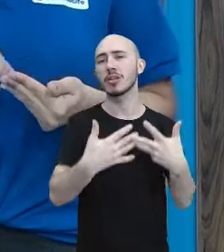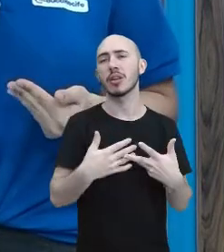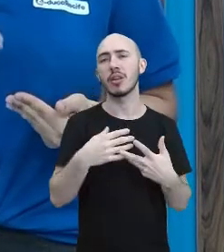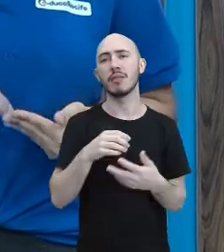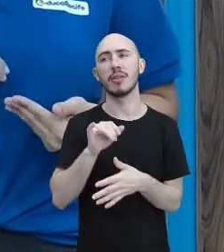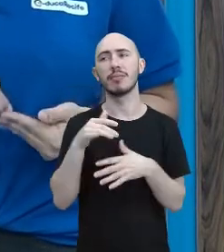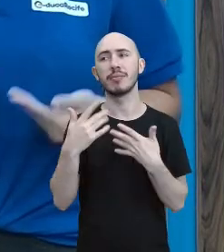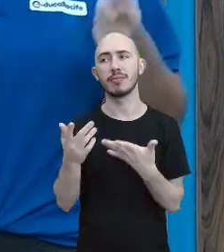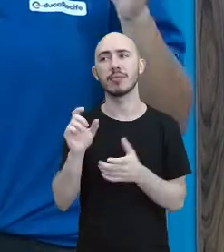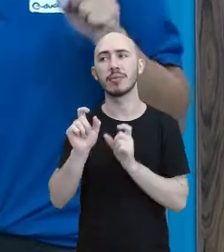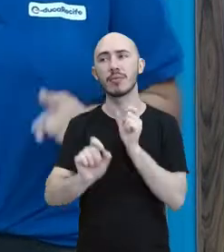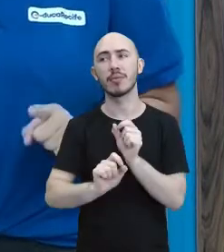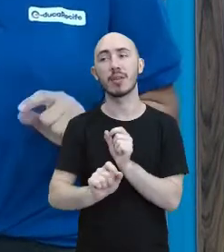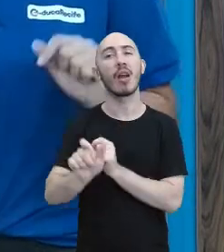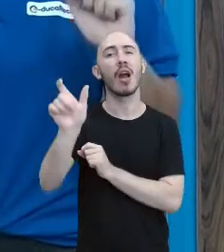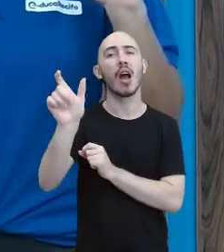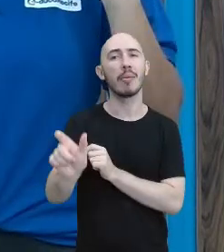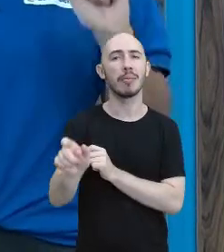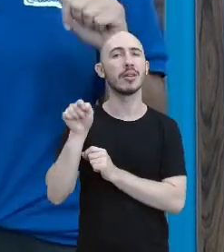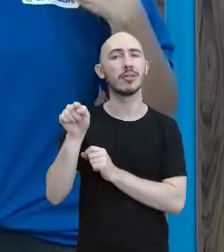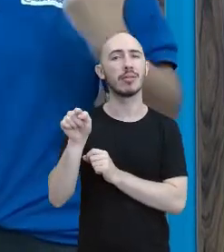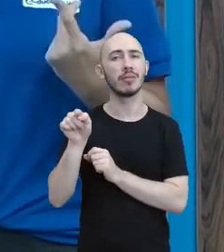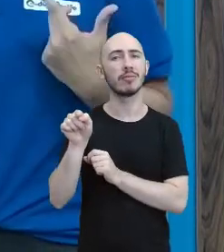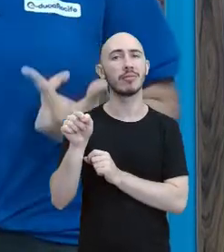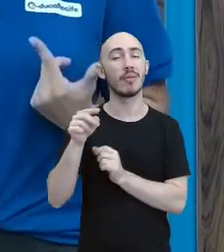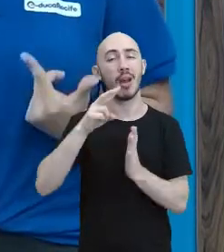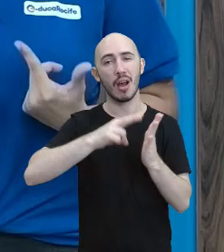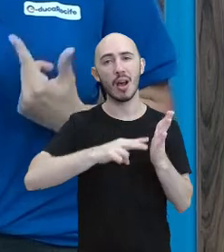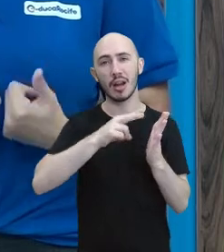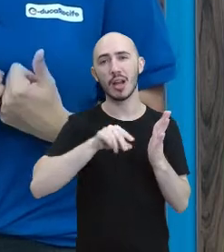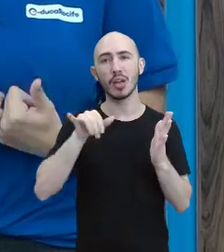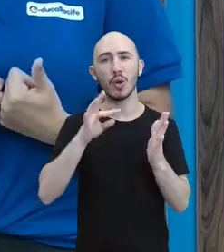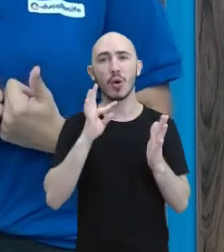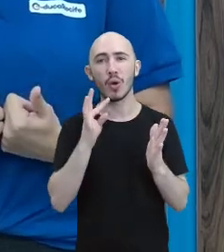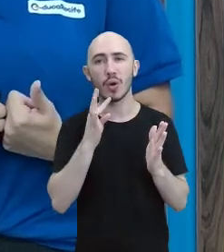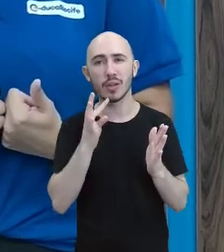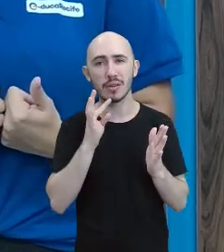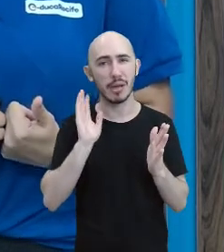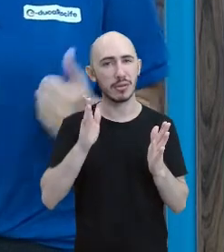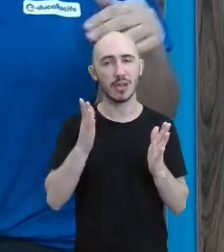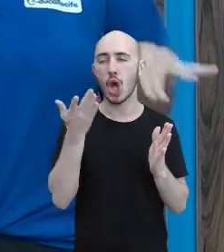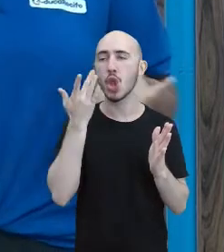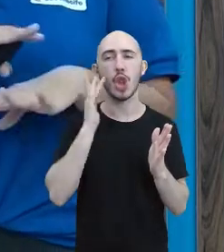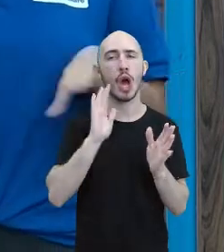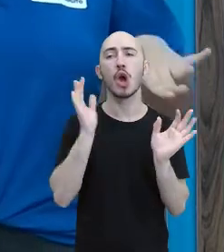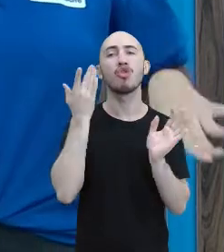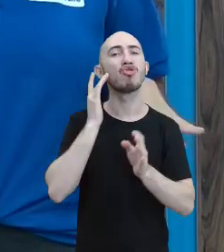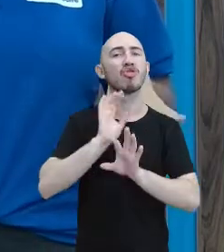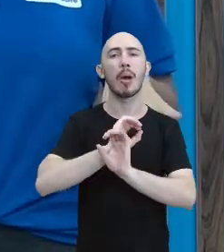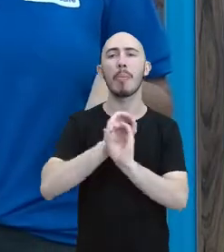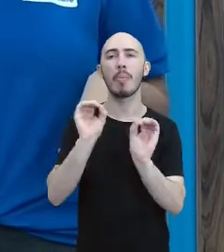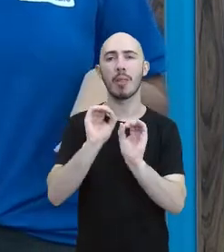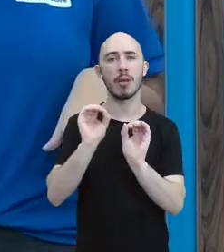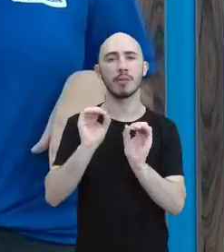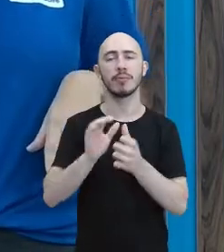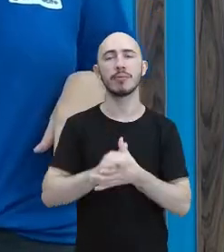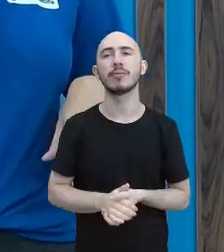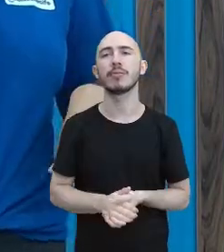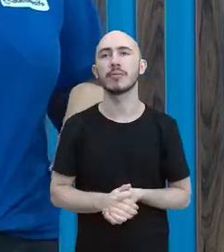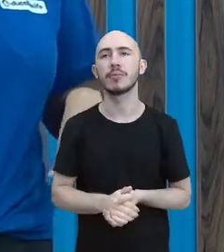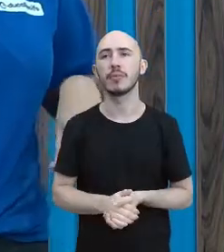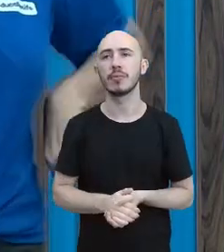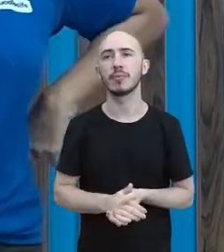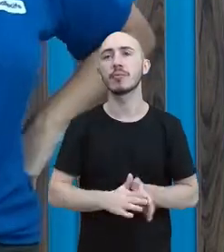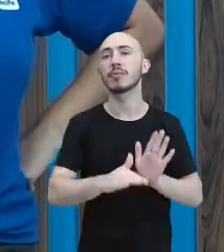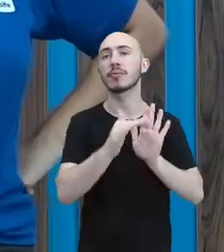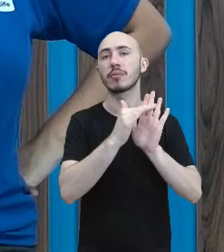Não assumam que a pessoa que está lendo tem algum conhecimento sobre isso, porque normalmente não tem. E